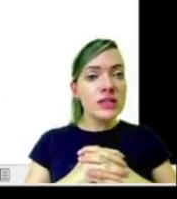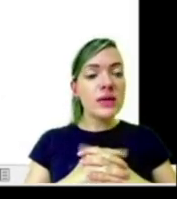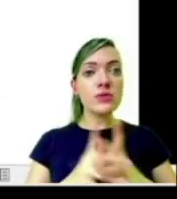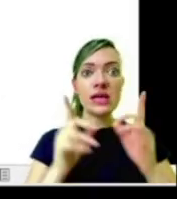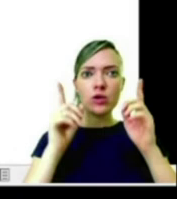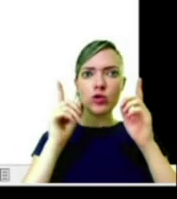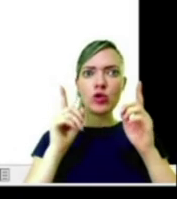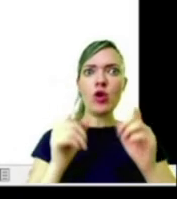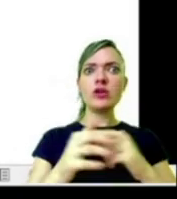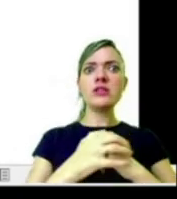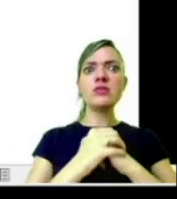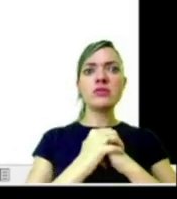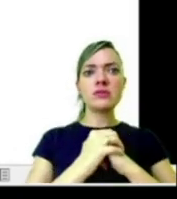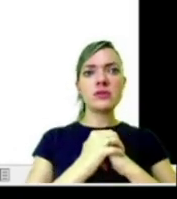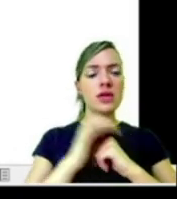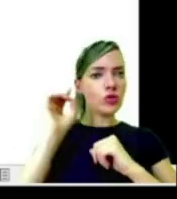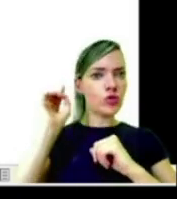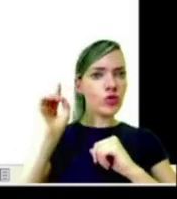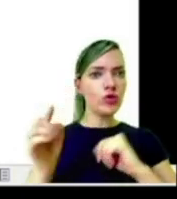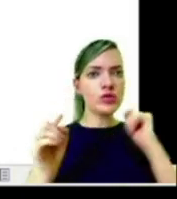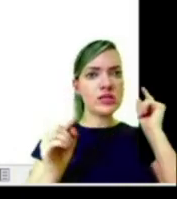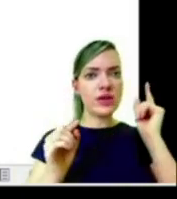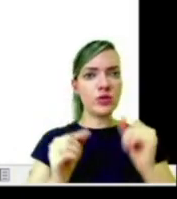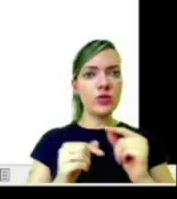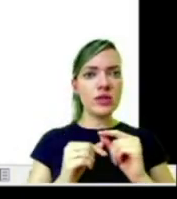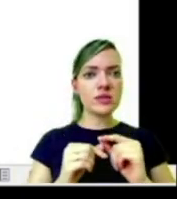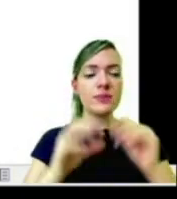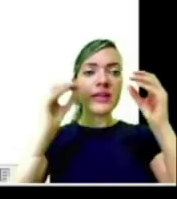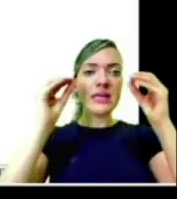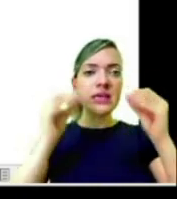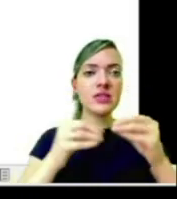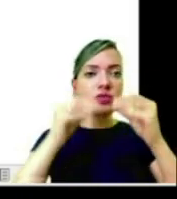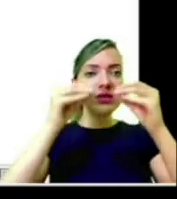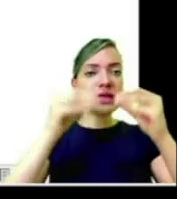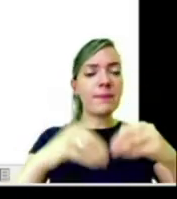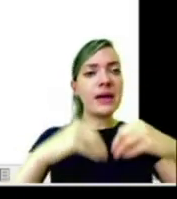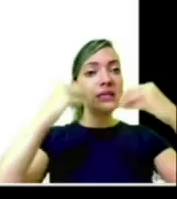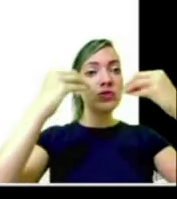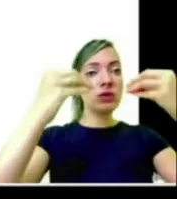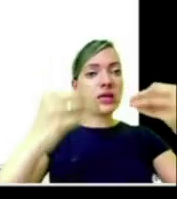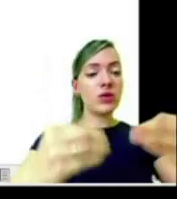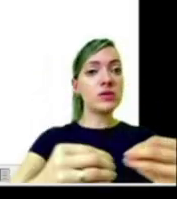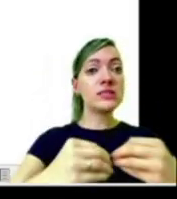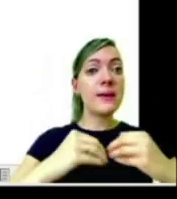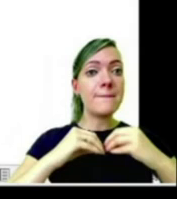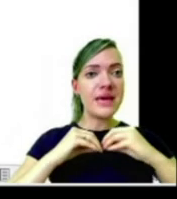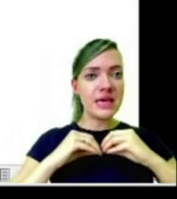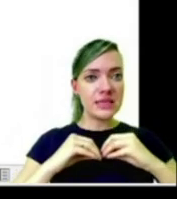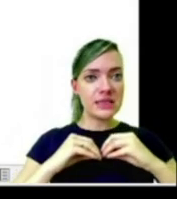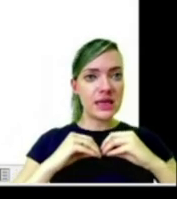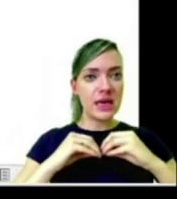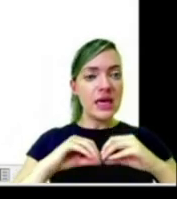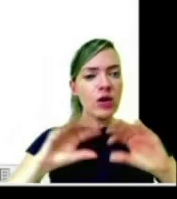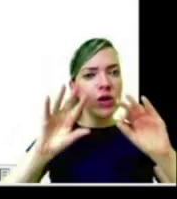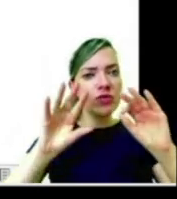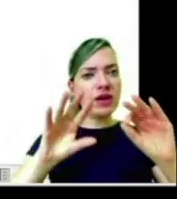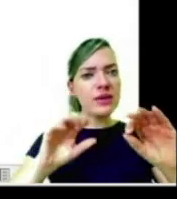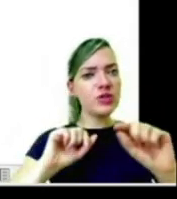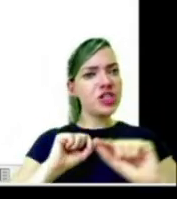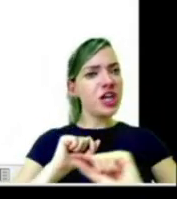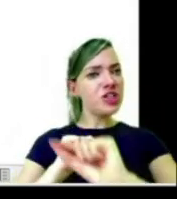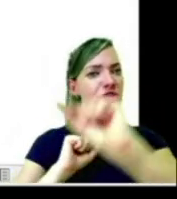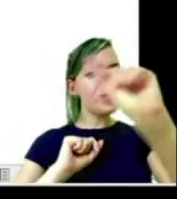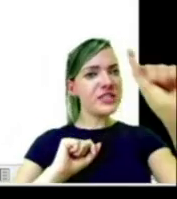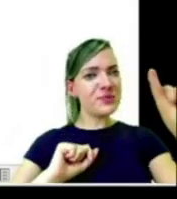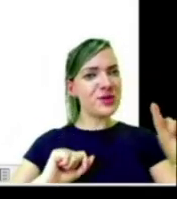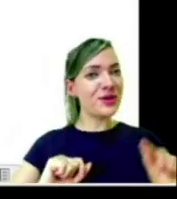Quando citamos agrotóxicos nos frutos, nas verduras, isso está parando na nossa mesa. Quando falamos